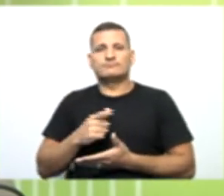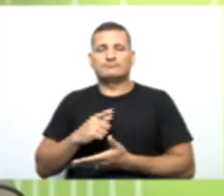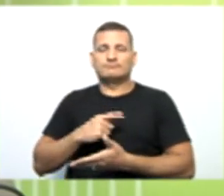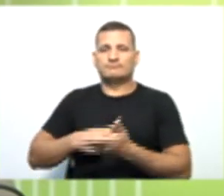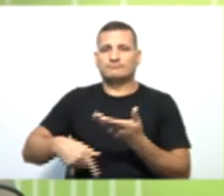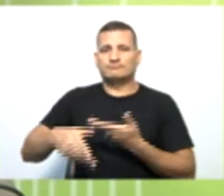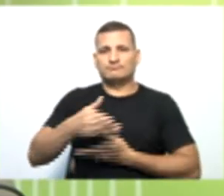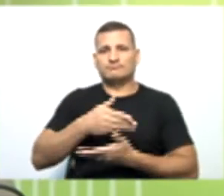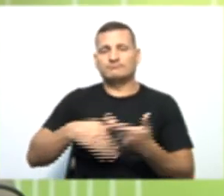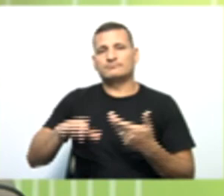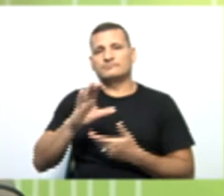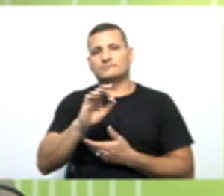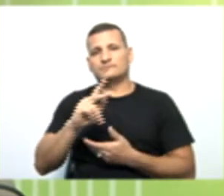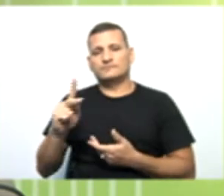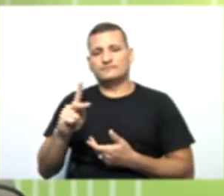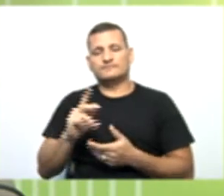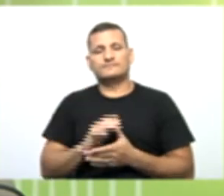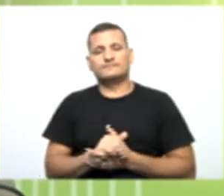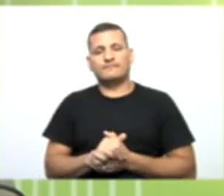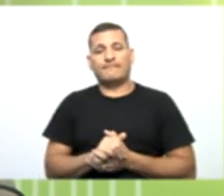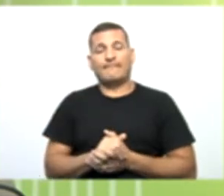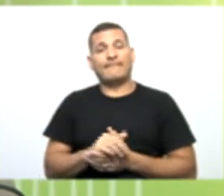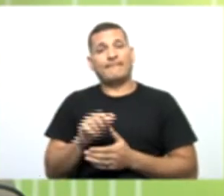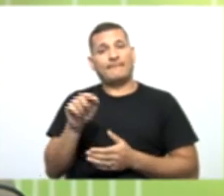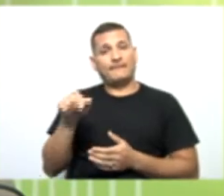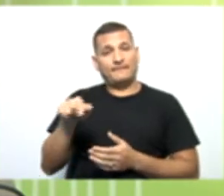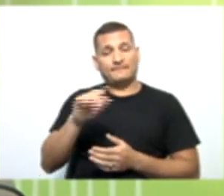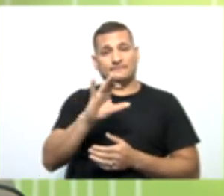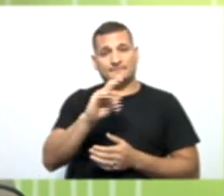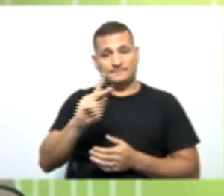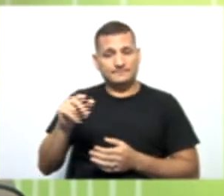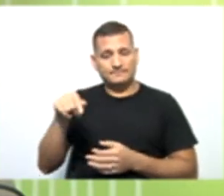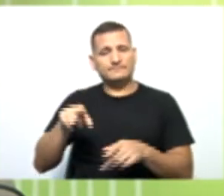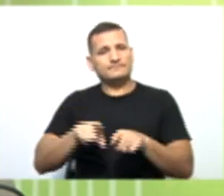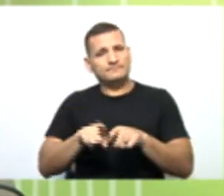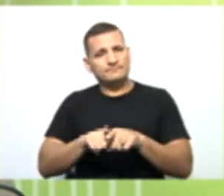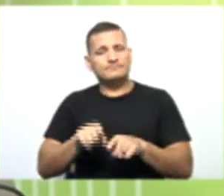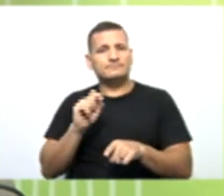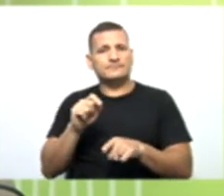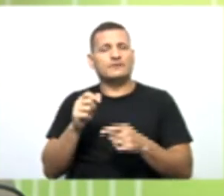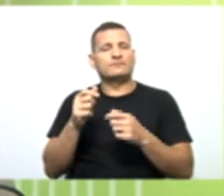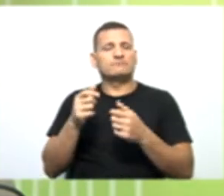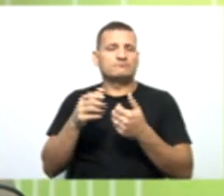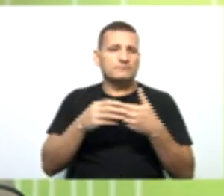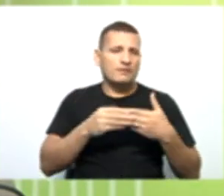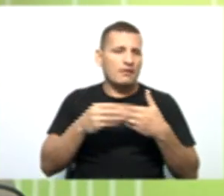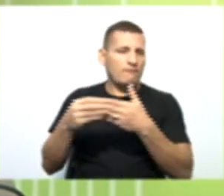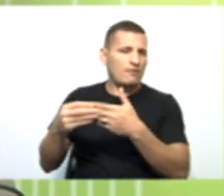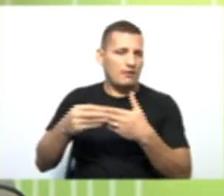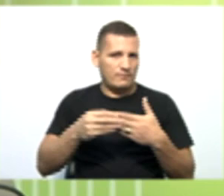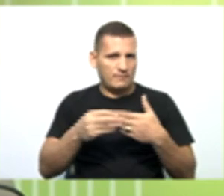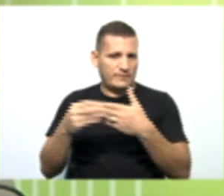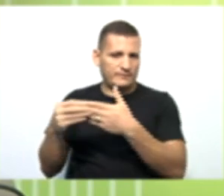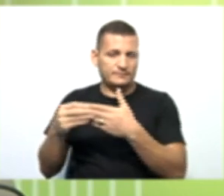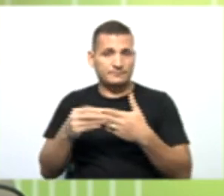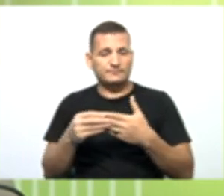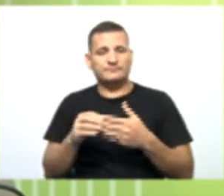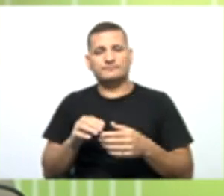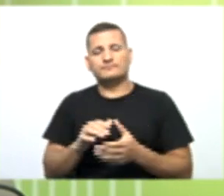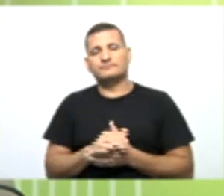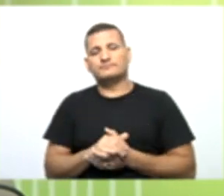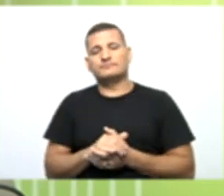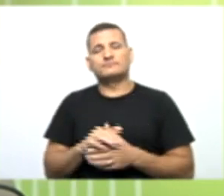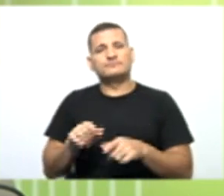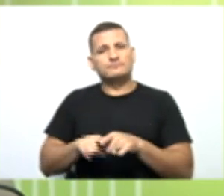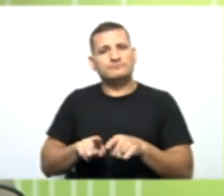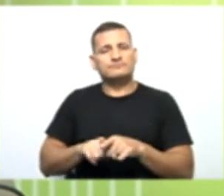com a cooperativa. E a cooperativa também trata do transporte e não podia faltar a